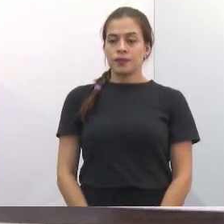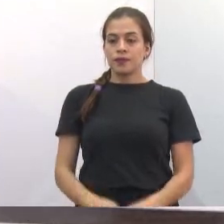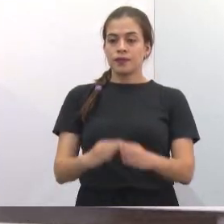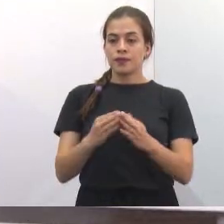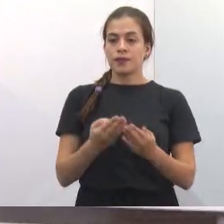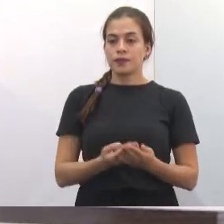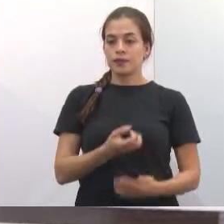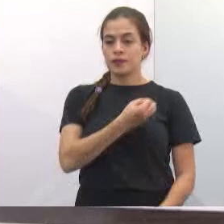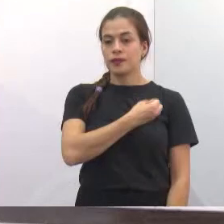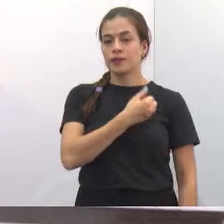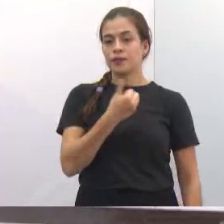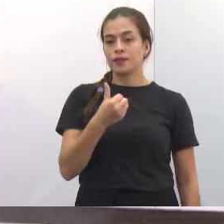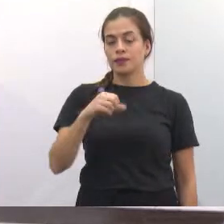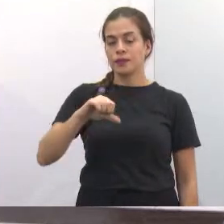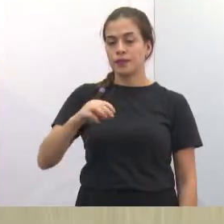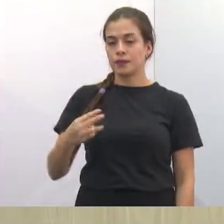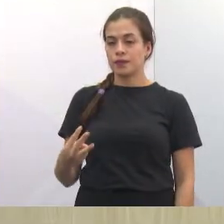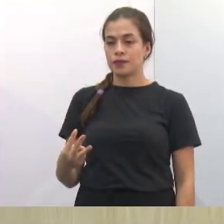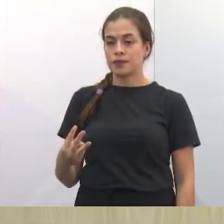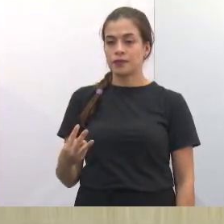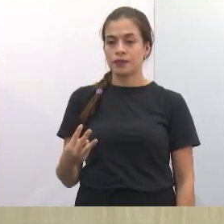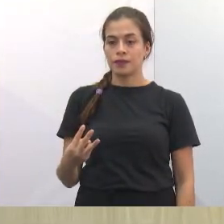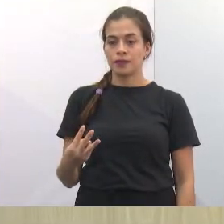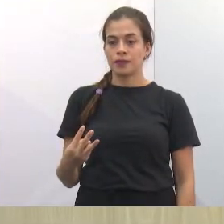Requerimento 193.